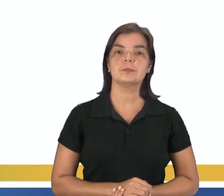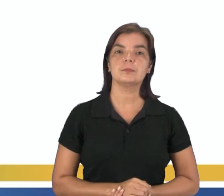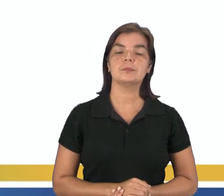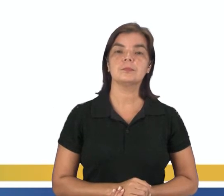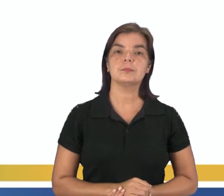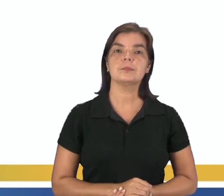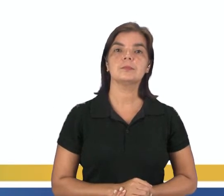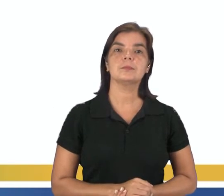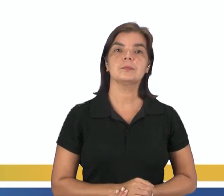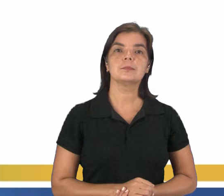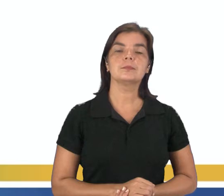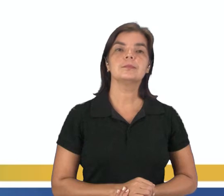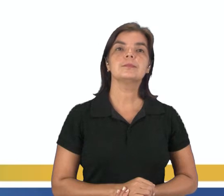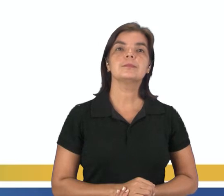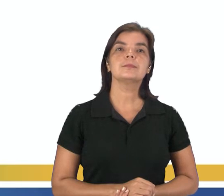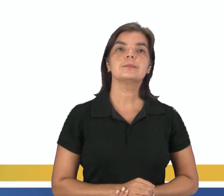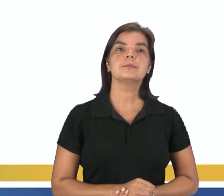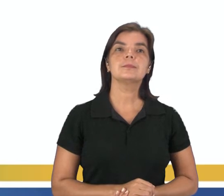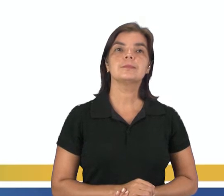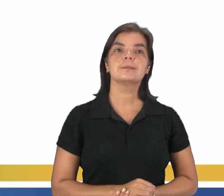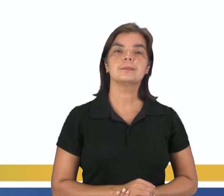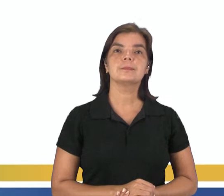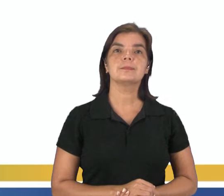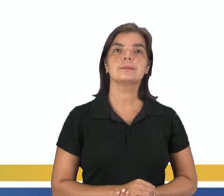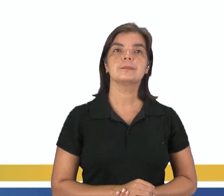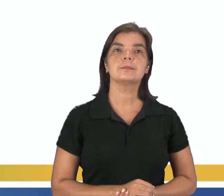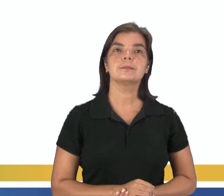referência a um outro tipo de chave.